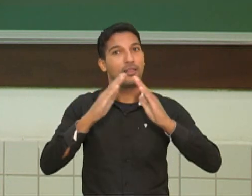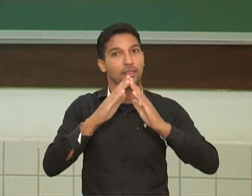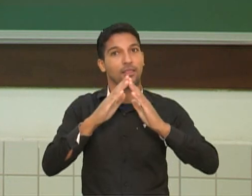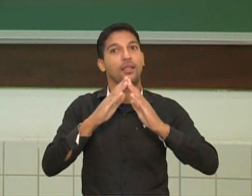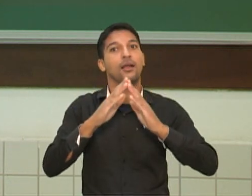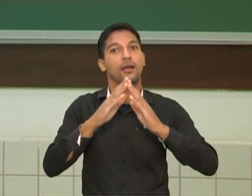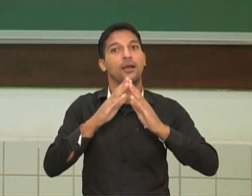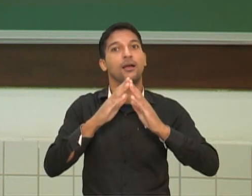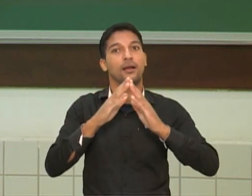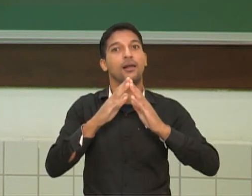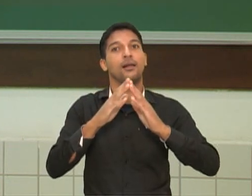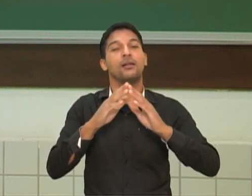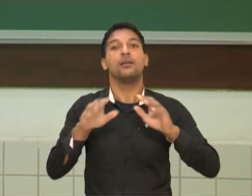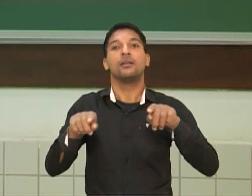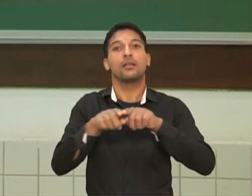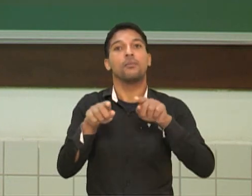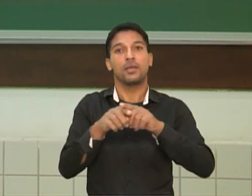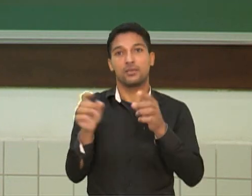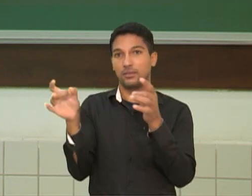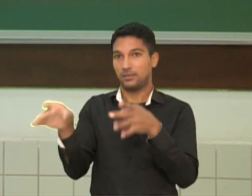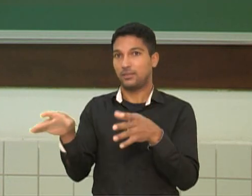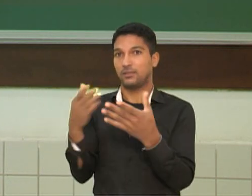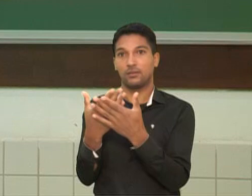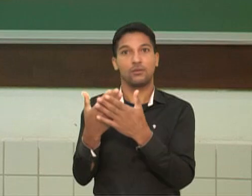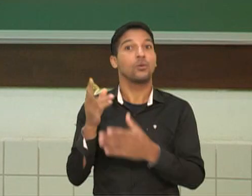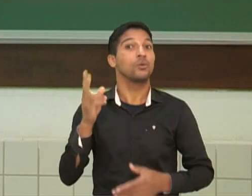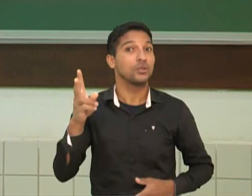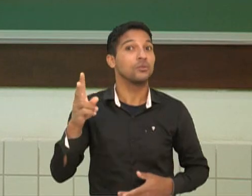de estudar, continuem estudando. Até mais!